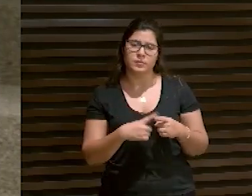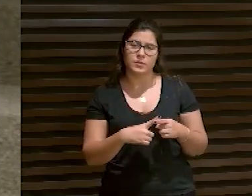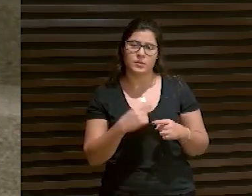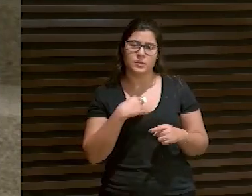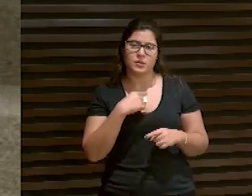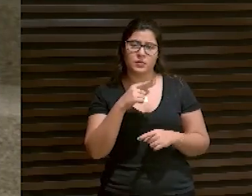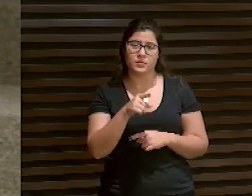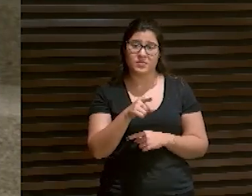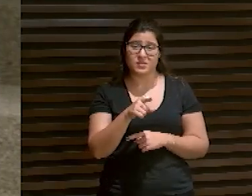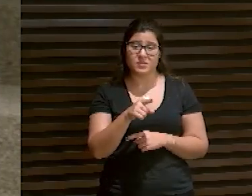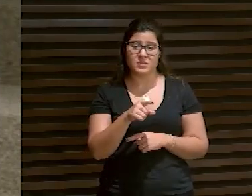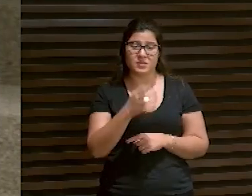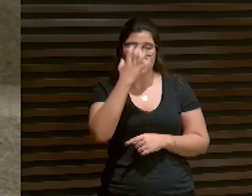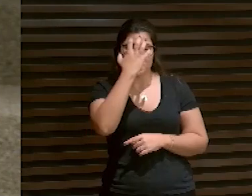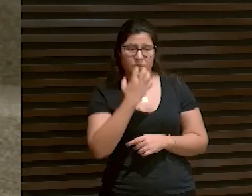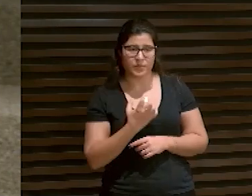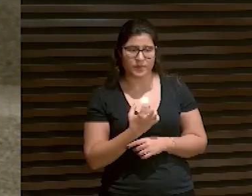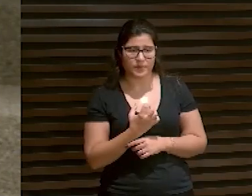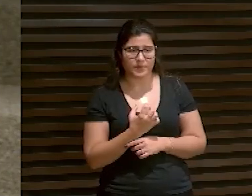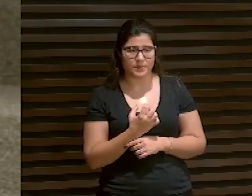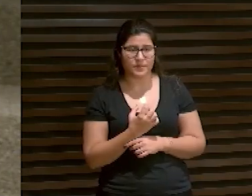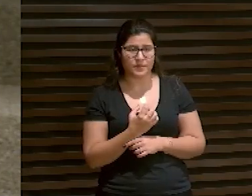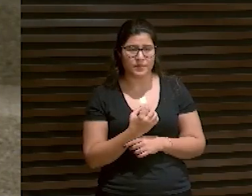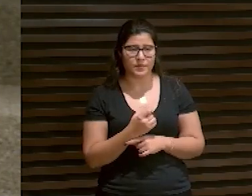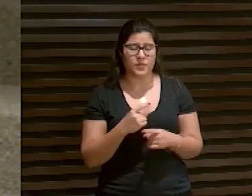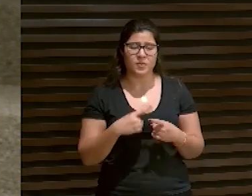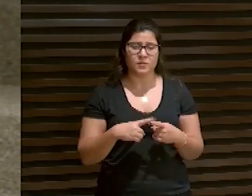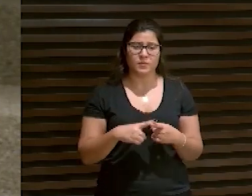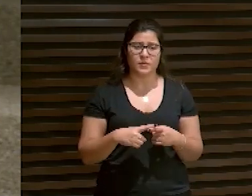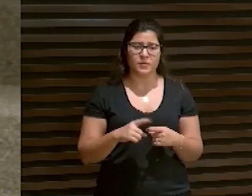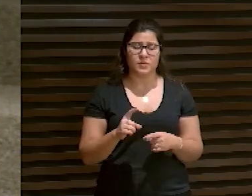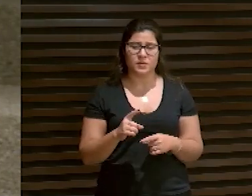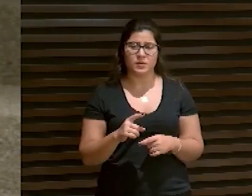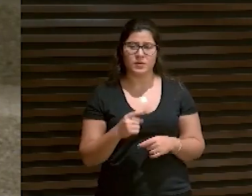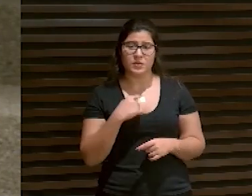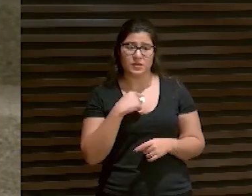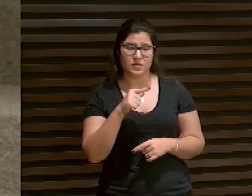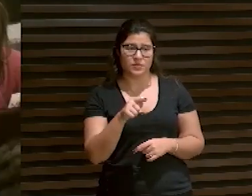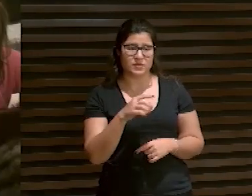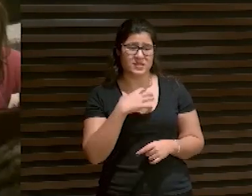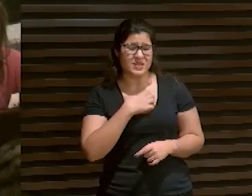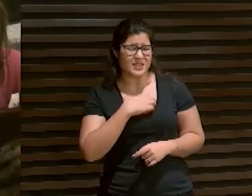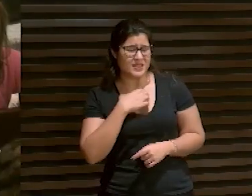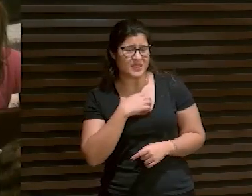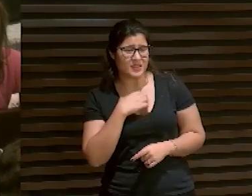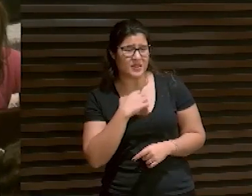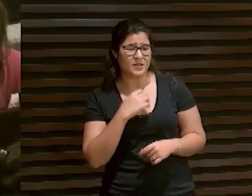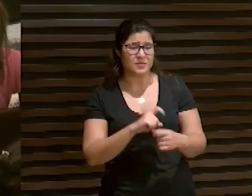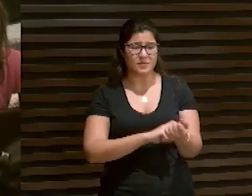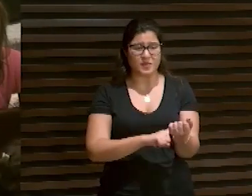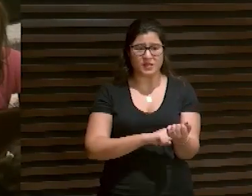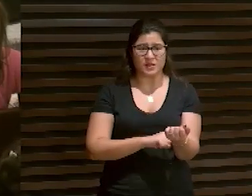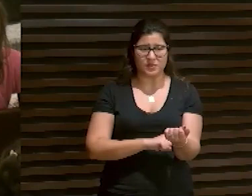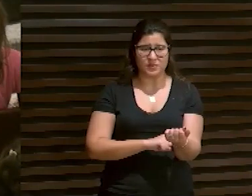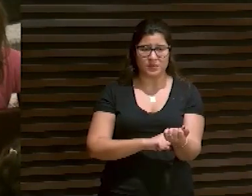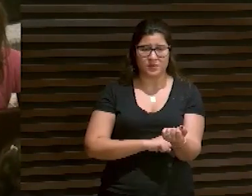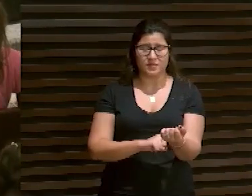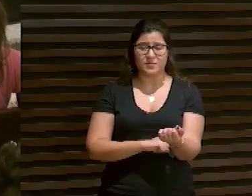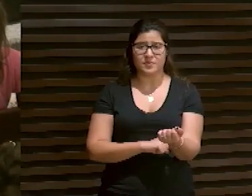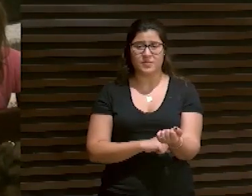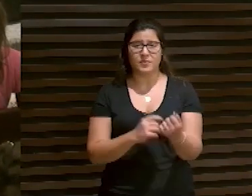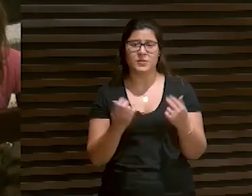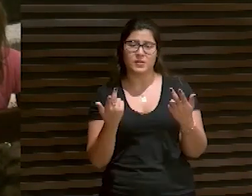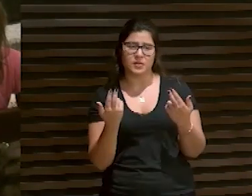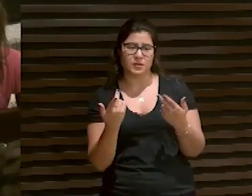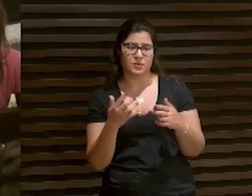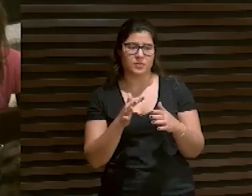nos iramos? Por que será que eu e você ficamos irritados? Por que será que nós ficamos raivosos, como diz o texto que Jonas